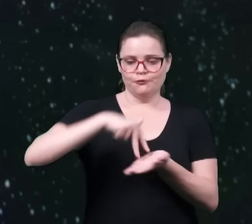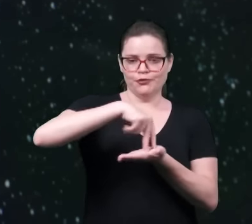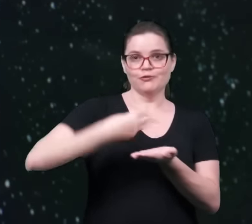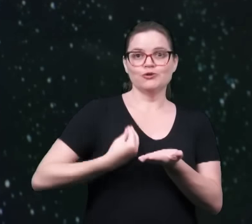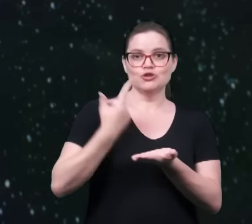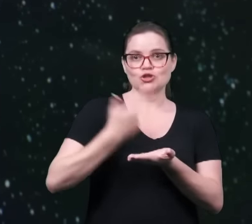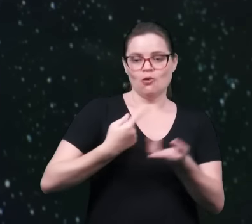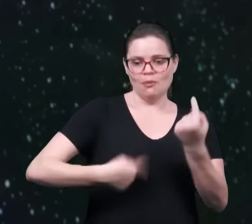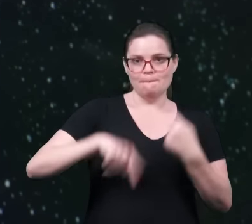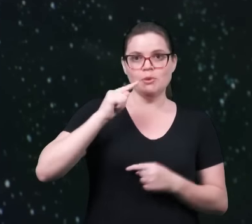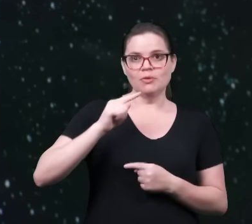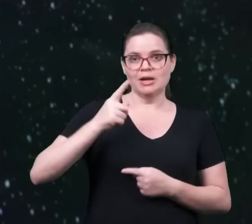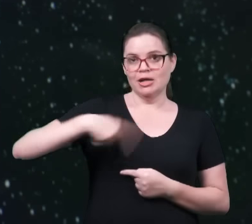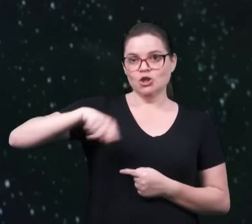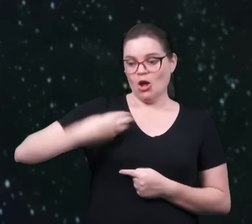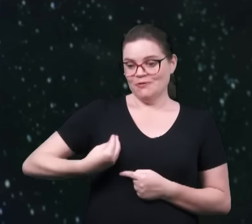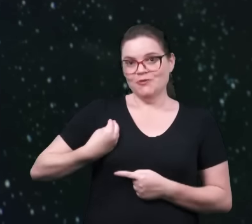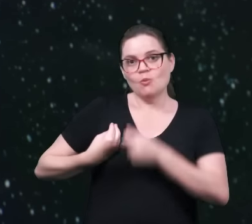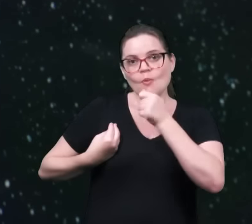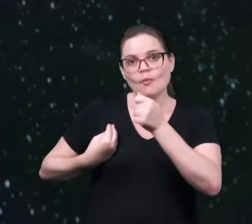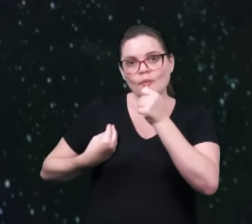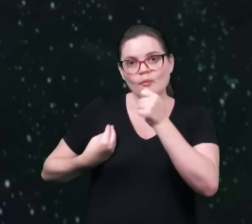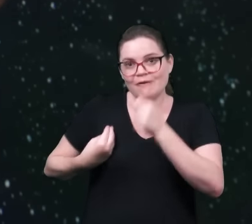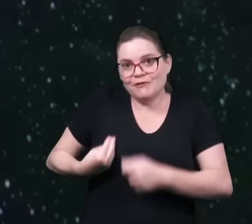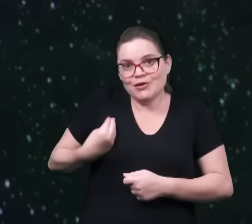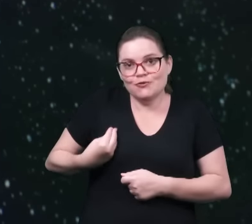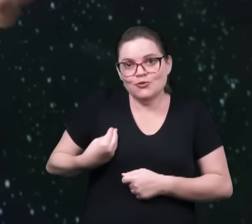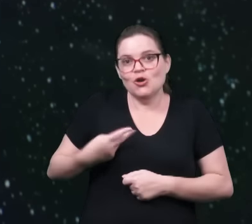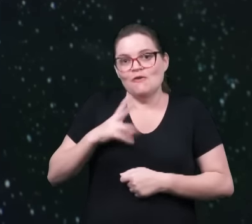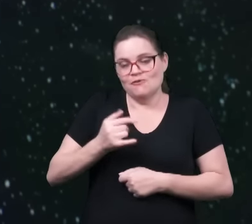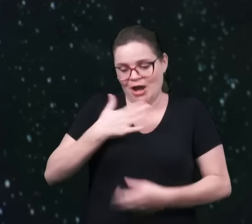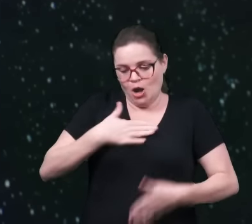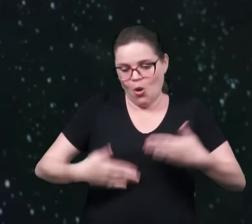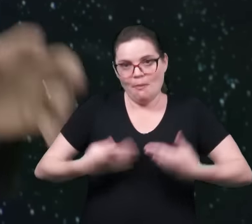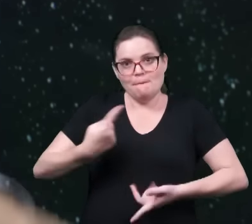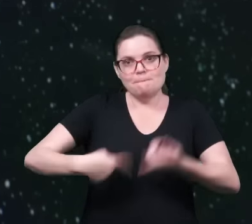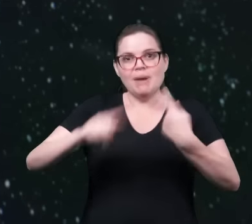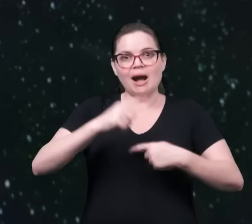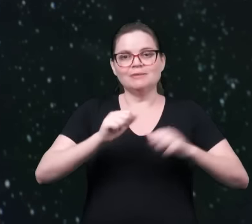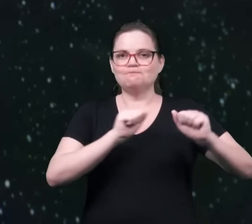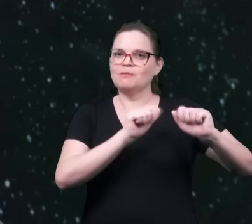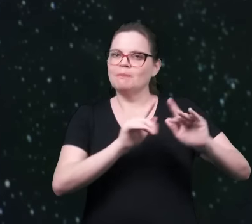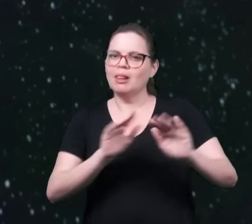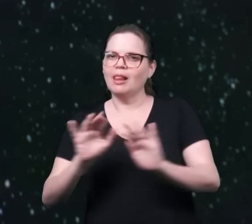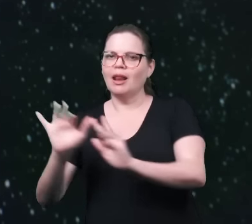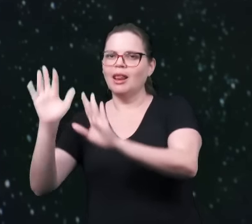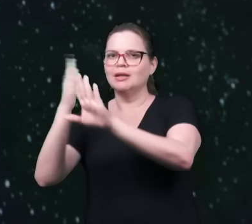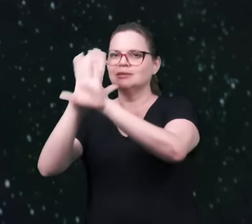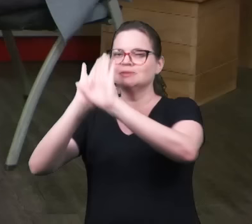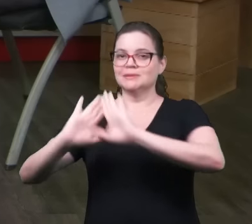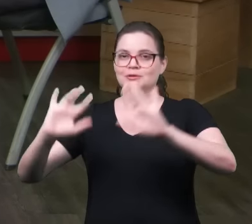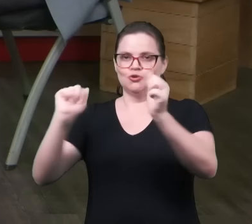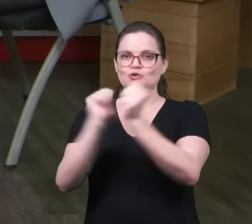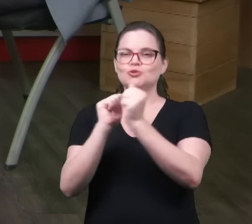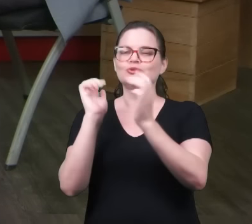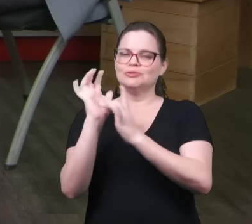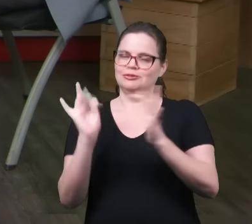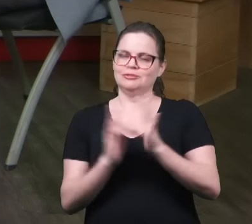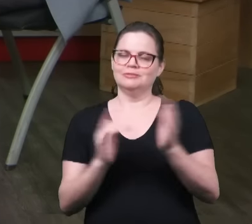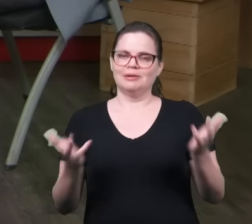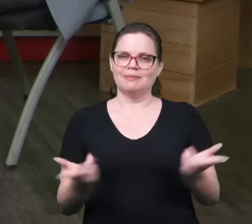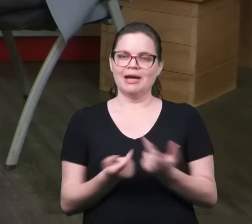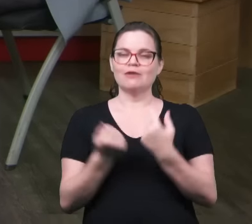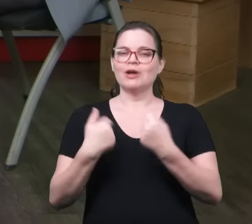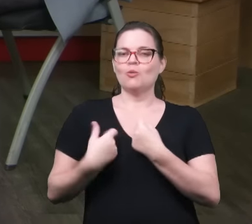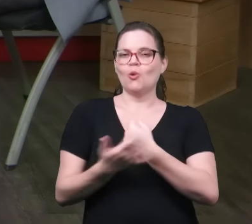Então, o nosso consolo é saber que nós vamos morar no céu com Jesus, né? Que coisa maravilhosa. Bendito seja o Senhor. Nas